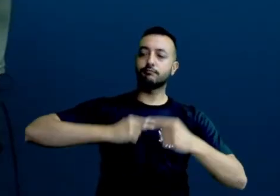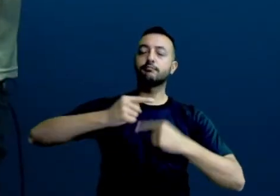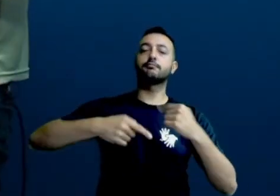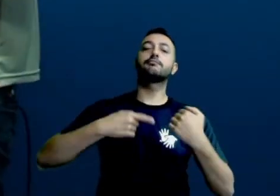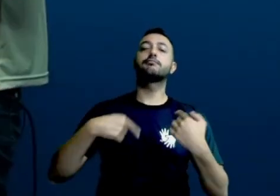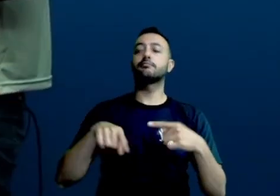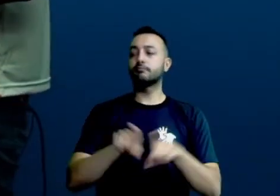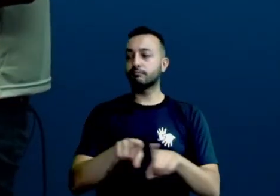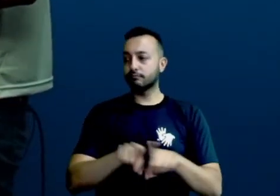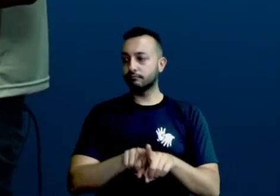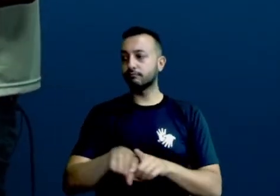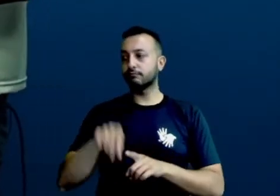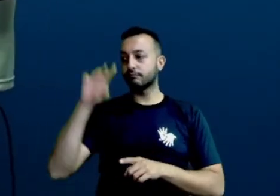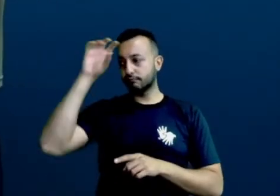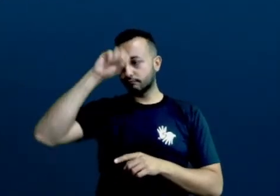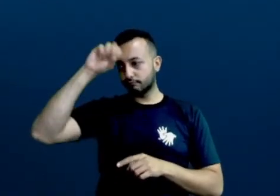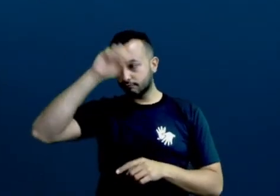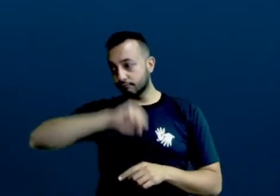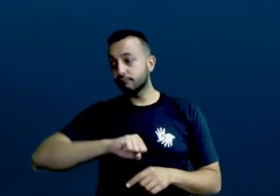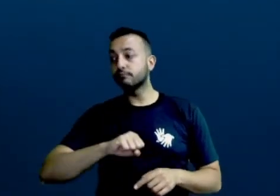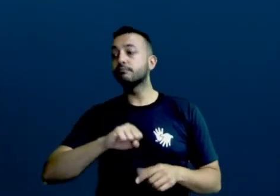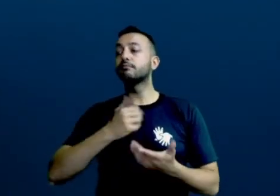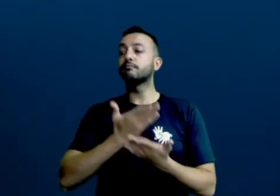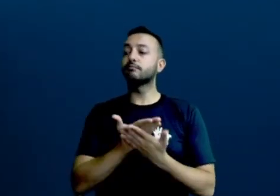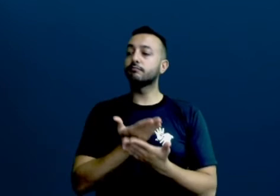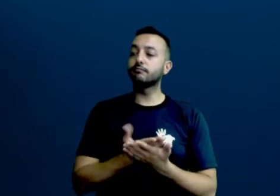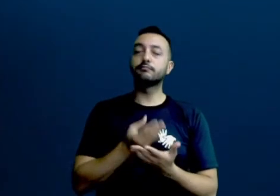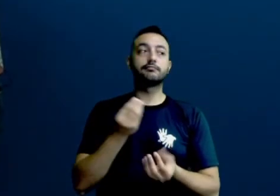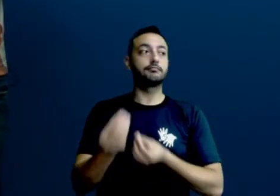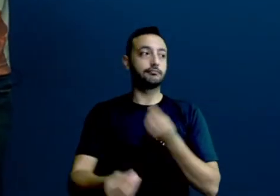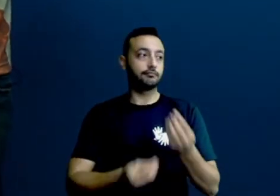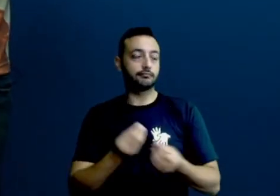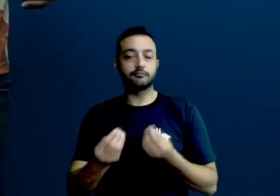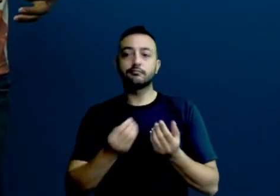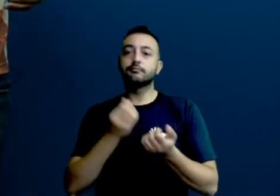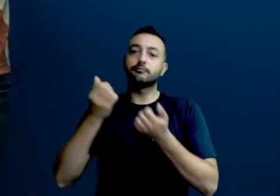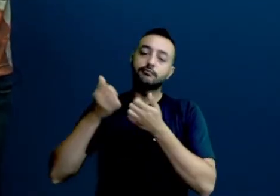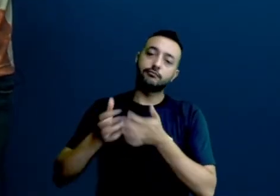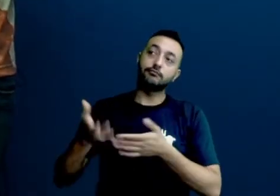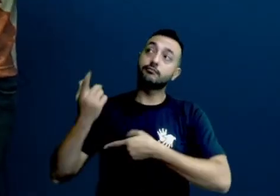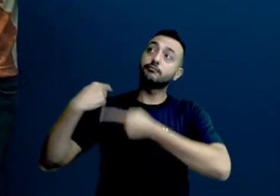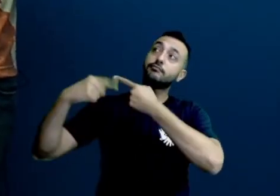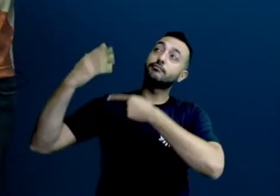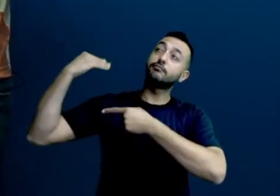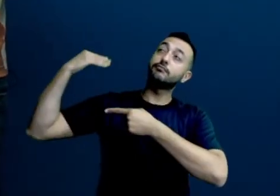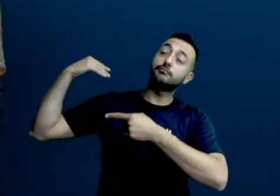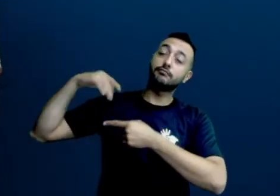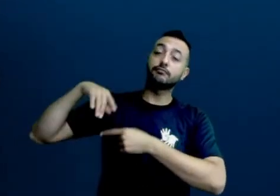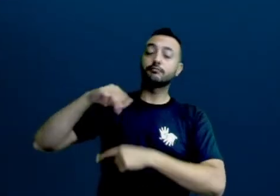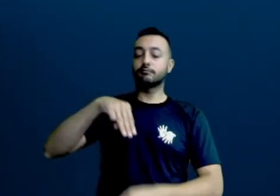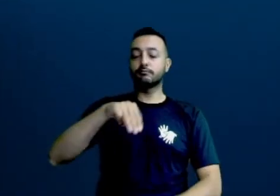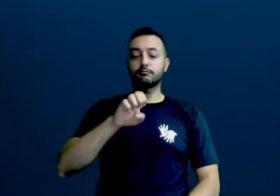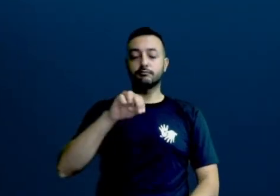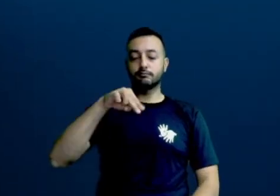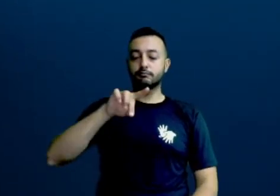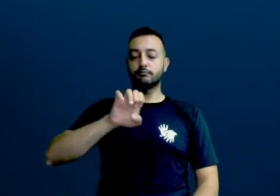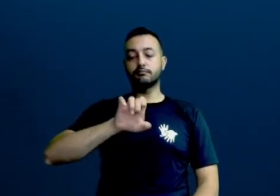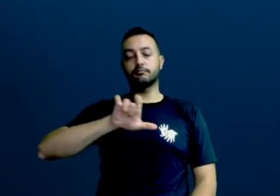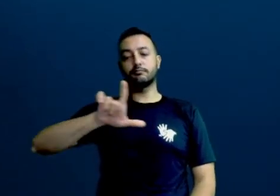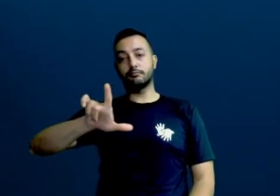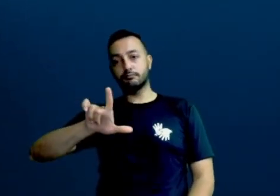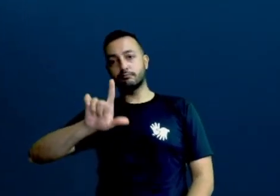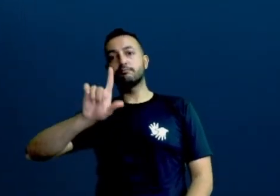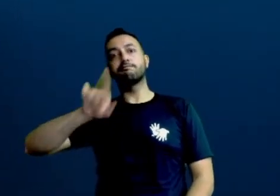Nós também aprendemos nessa nossa aula um precursor da genética nós vemos que Gregor Mendel né